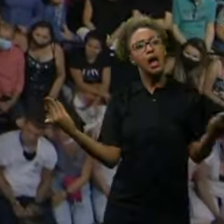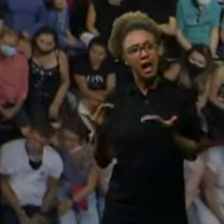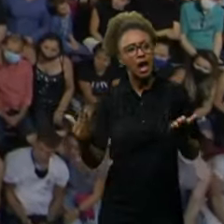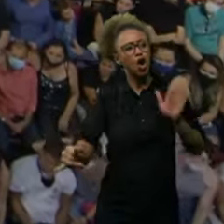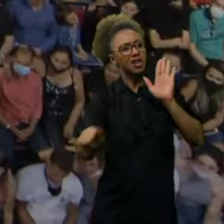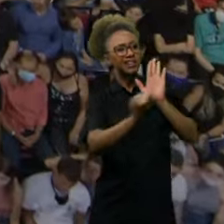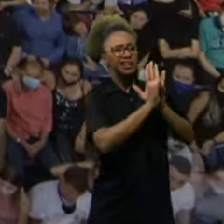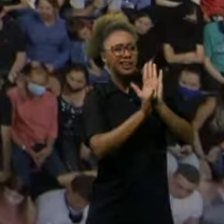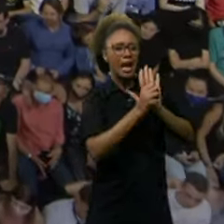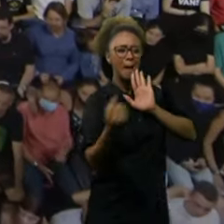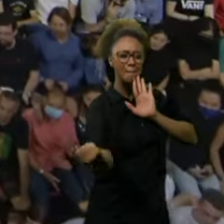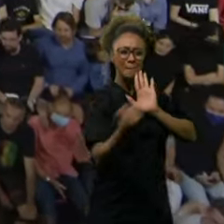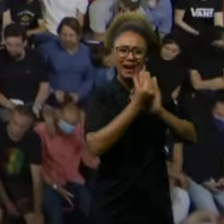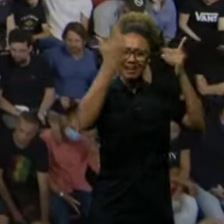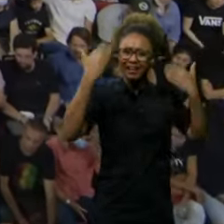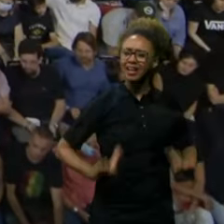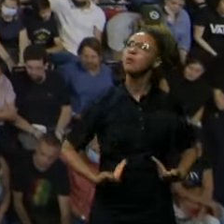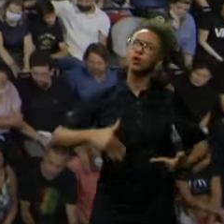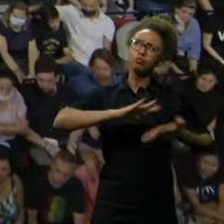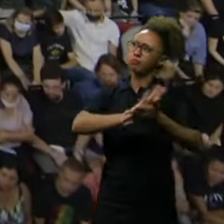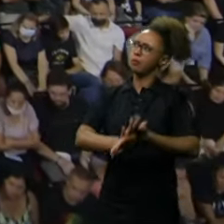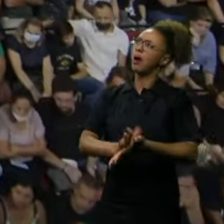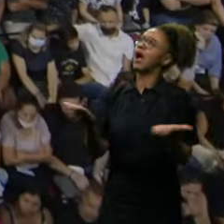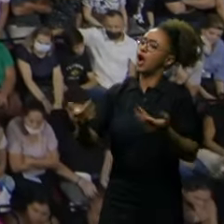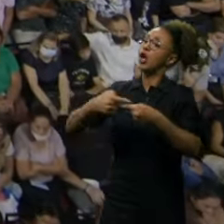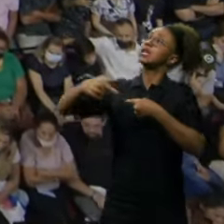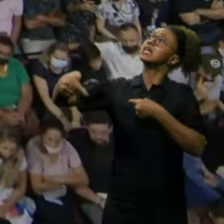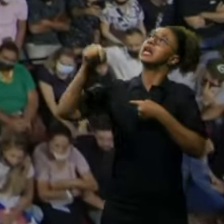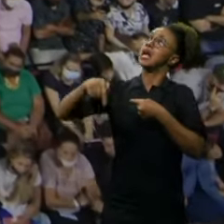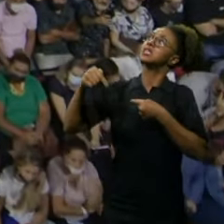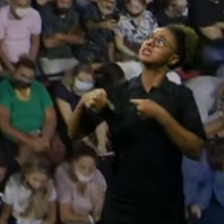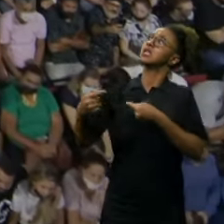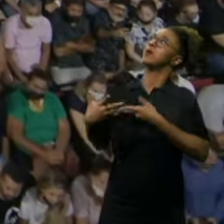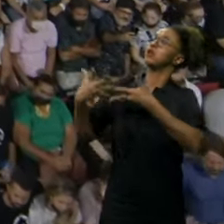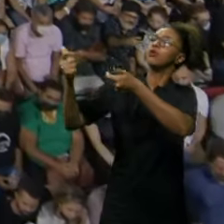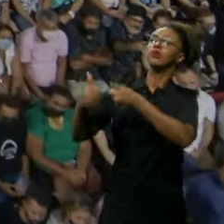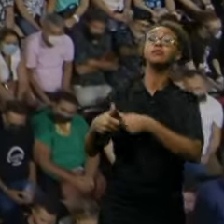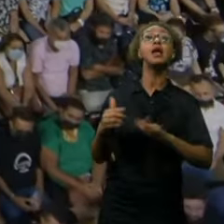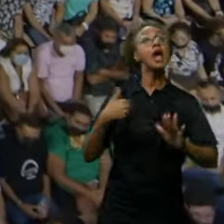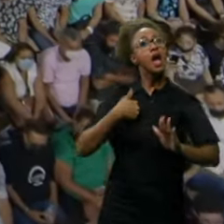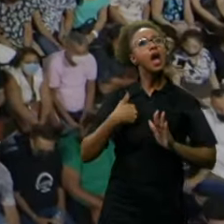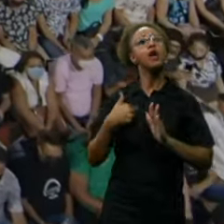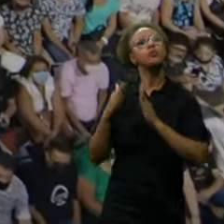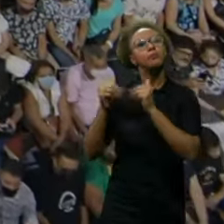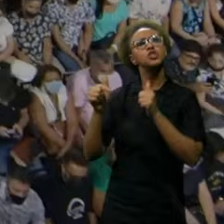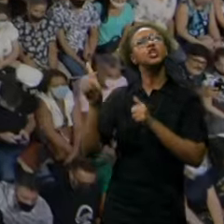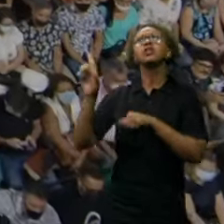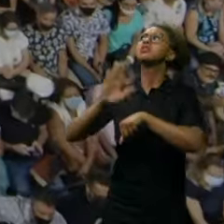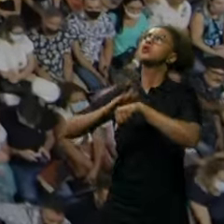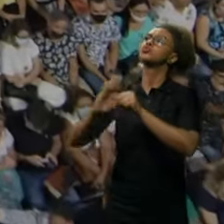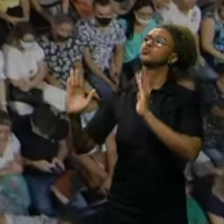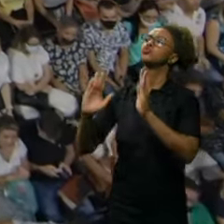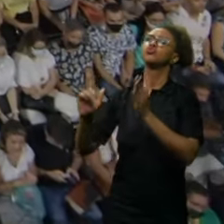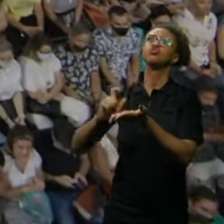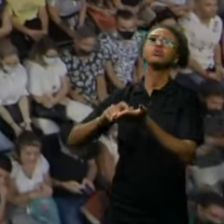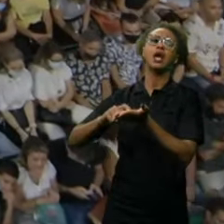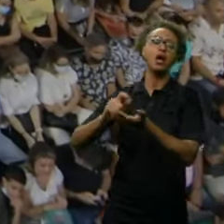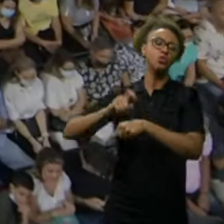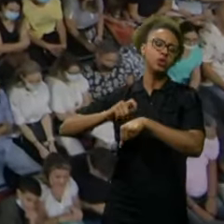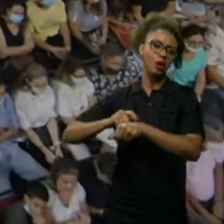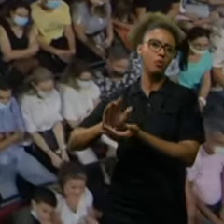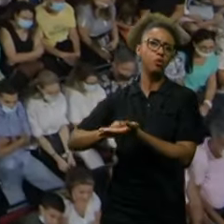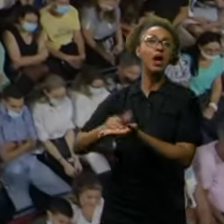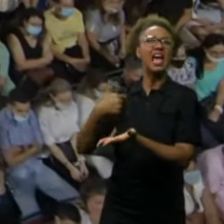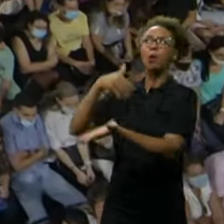terra tudo isso e me dá um sinal essa semana pedir ao Senhor dentro de um prazo não porque Deus trabalhe o